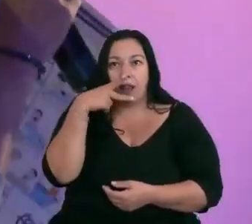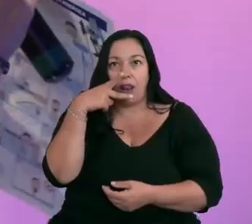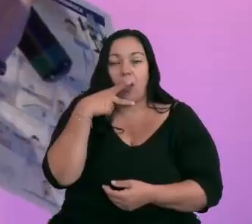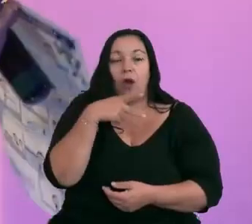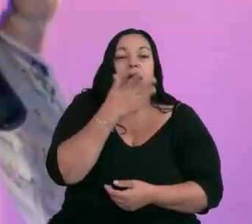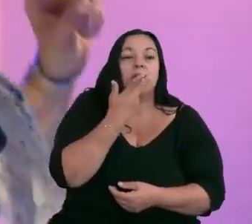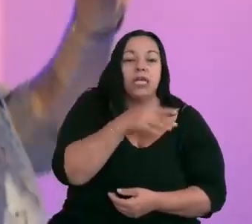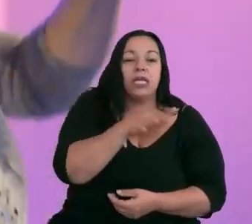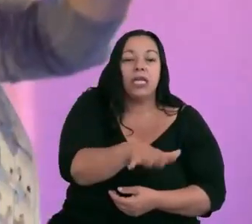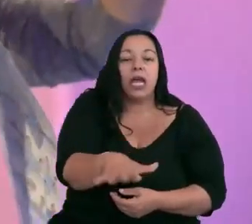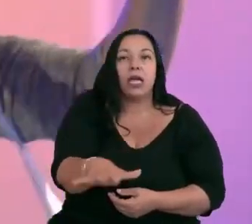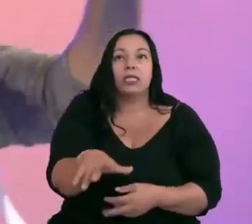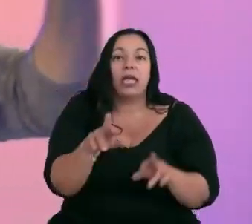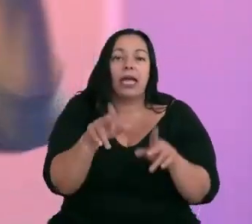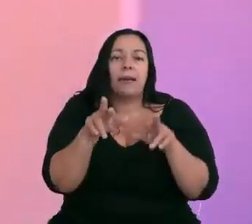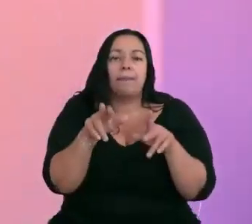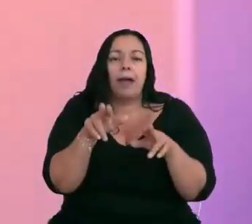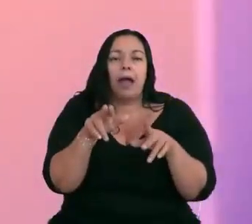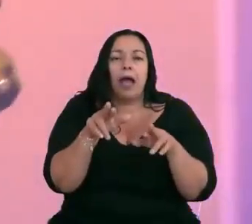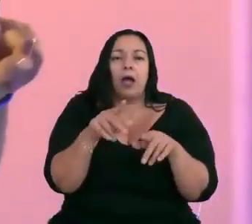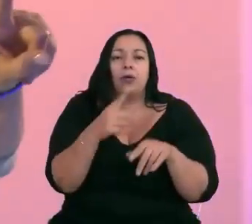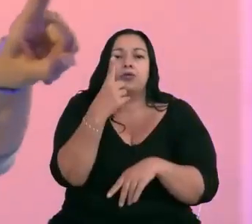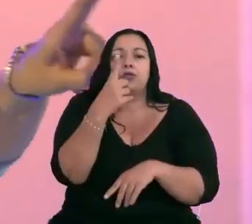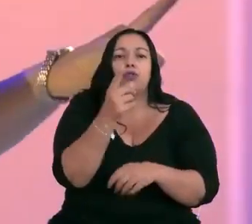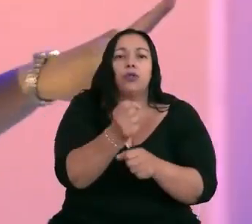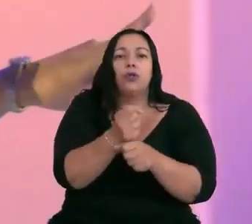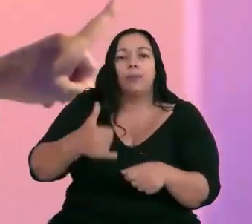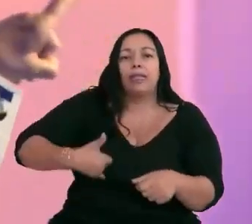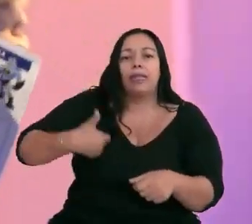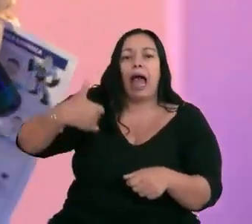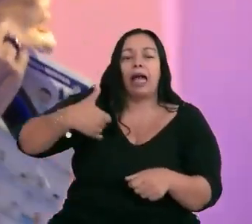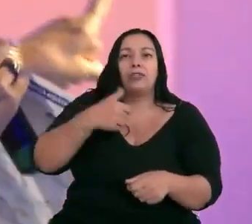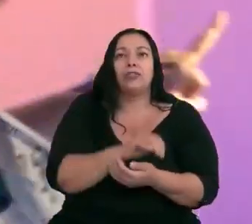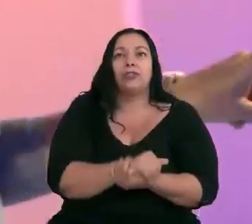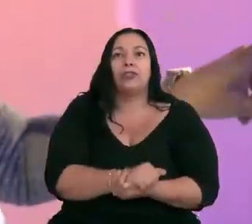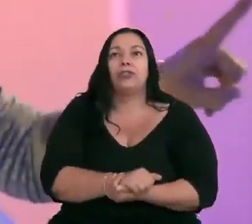irmão pequenininho de um aninho? Eu